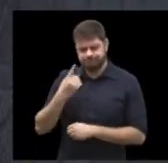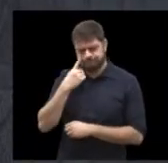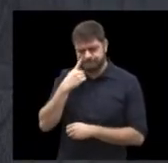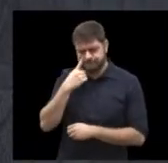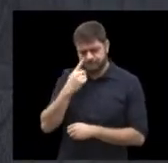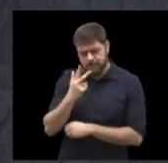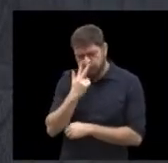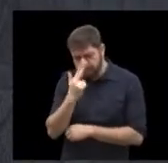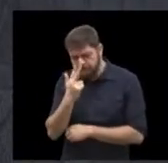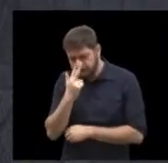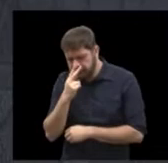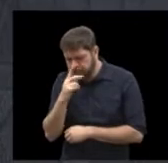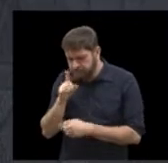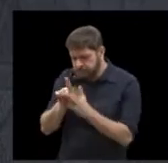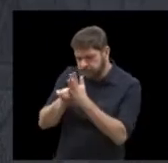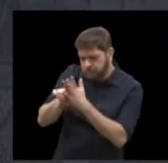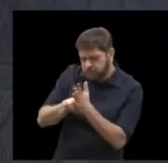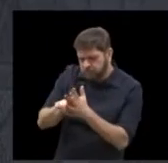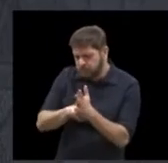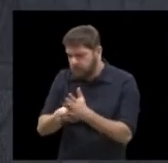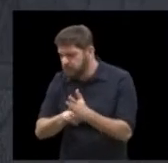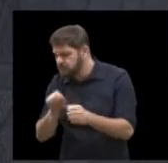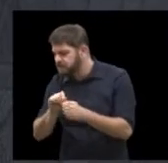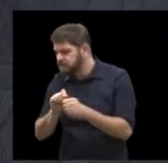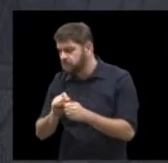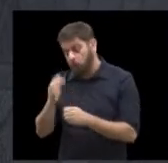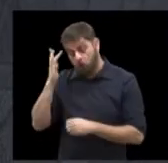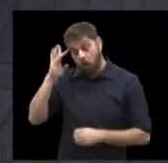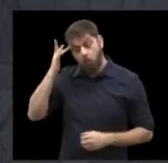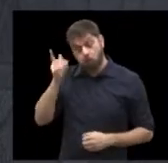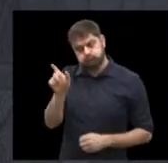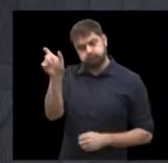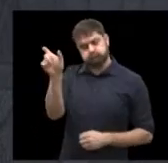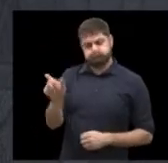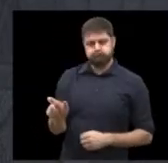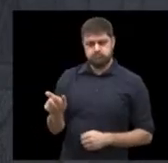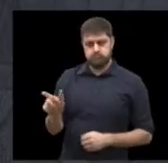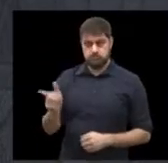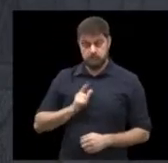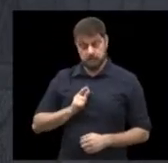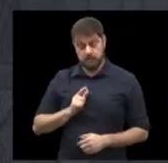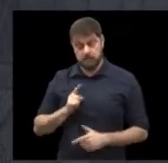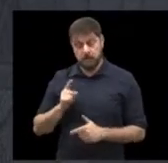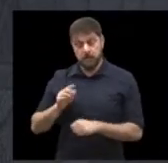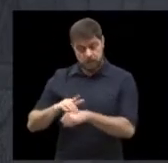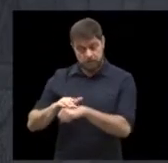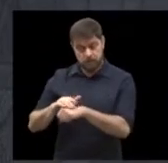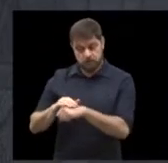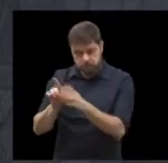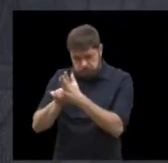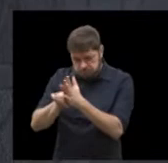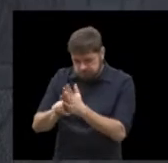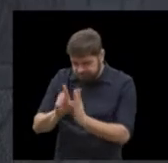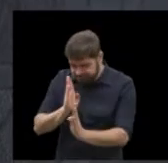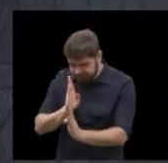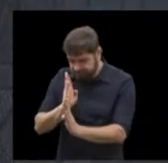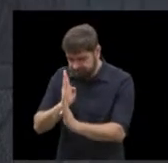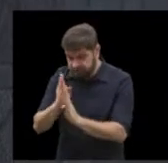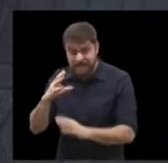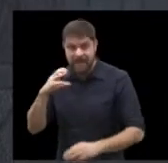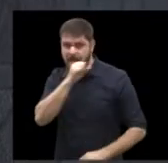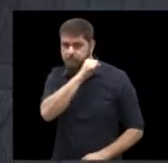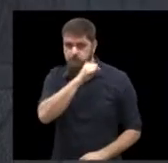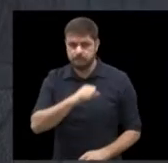que avaliar, fazer exame e tal, porque, como é uma doença grave, a gente tem que sempre fazer o diagnóstico de uma maneira mais